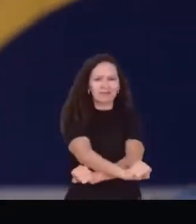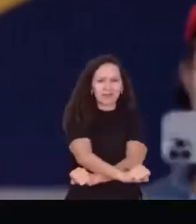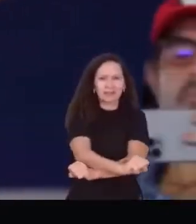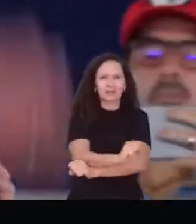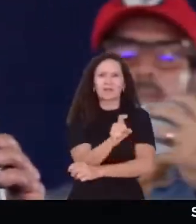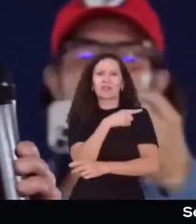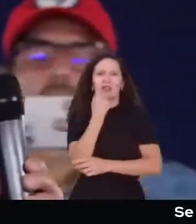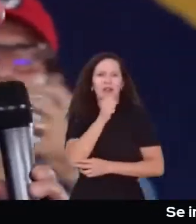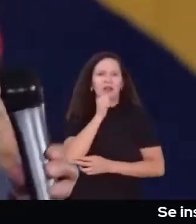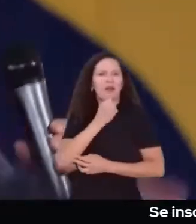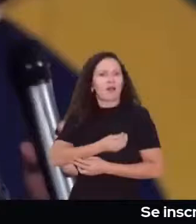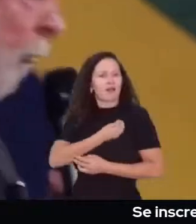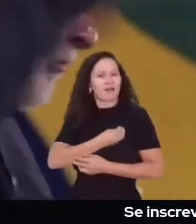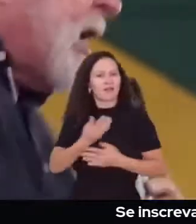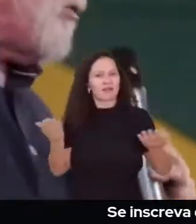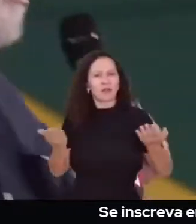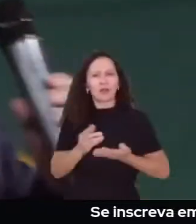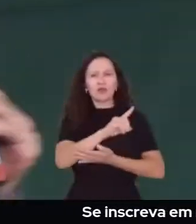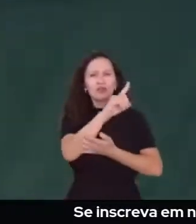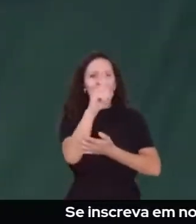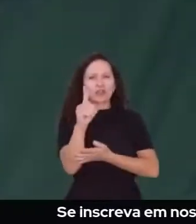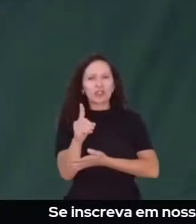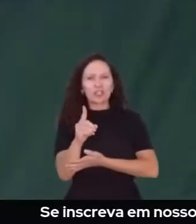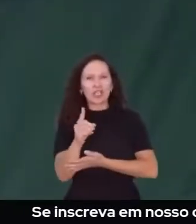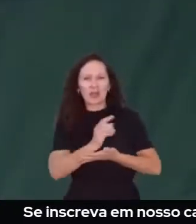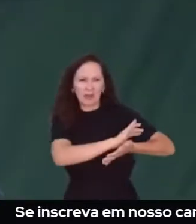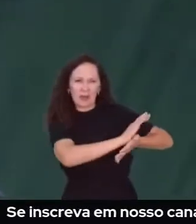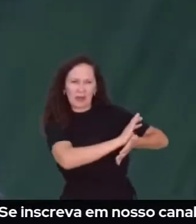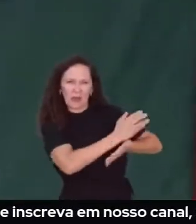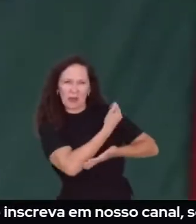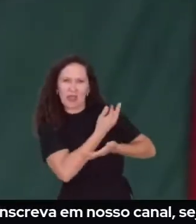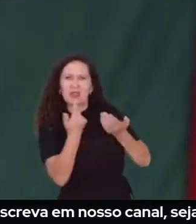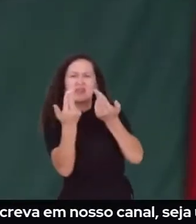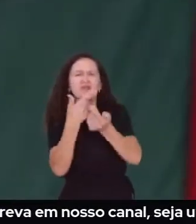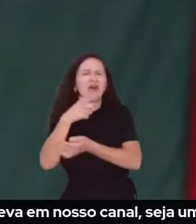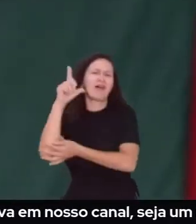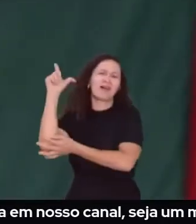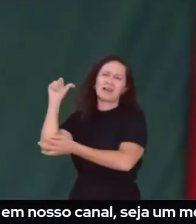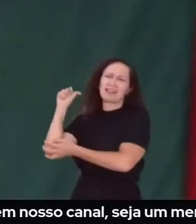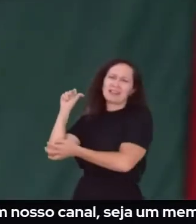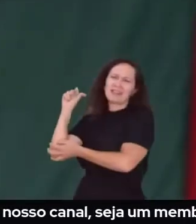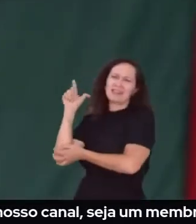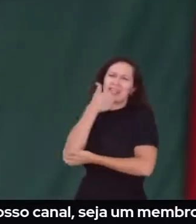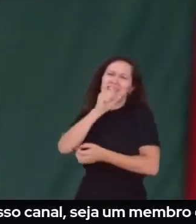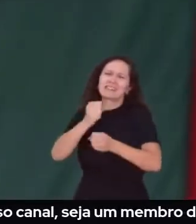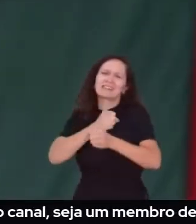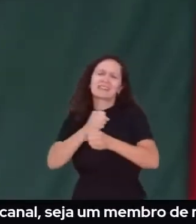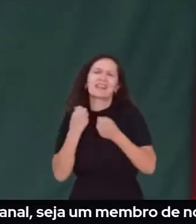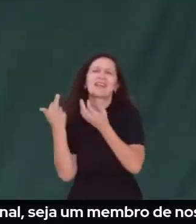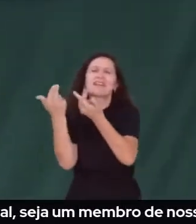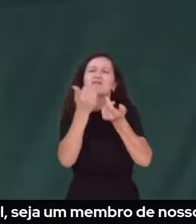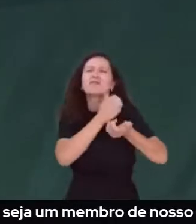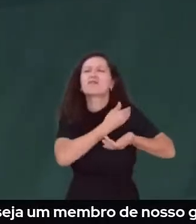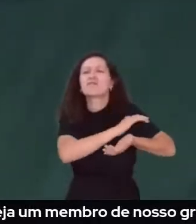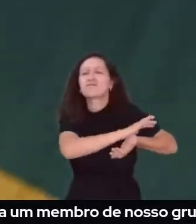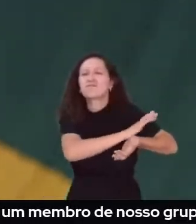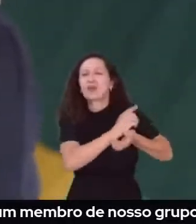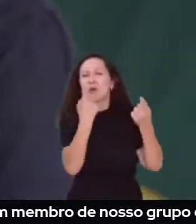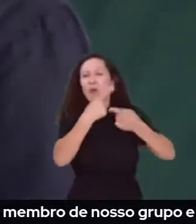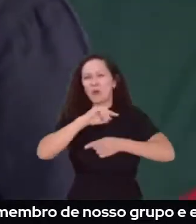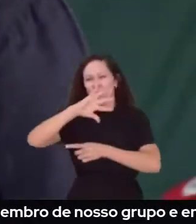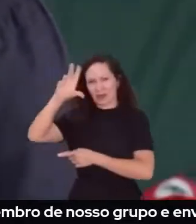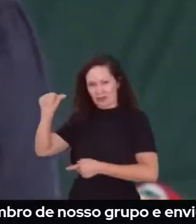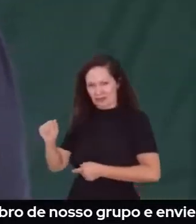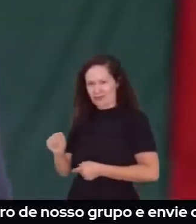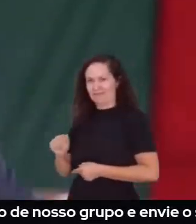hoje, o preconceito igualzinho a gente tinha há 100 anos atrás. Eu sei, Bela, quando nós fizemos o